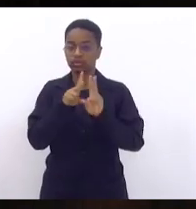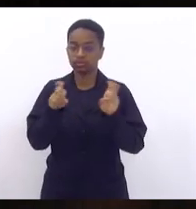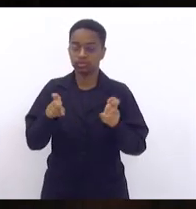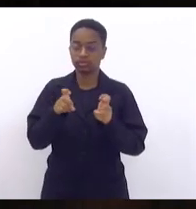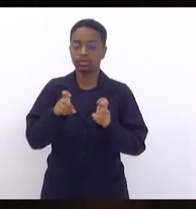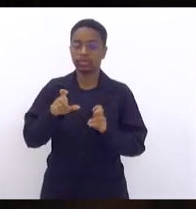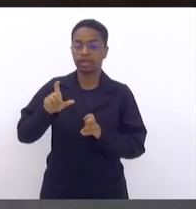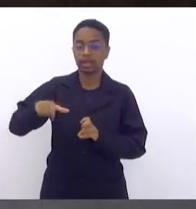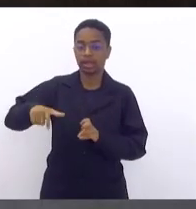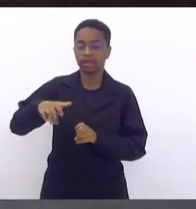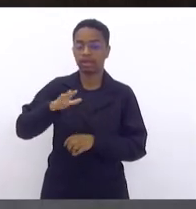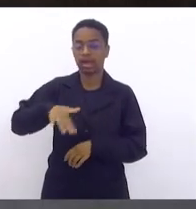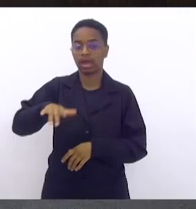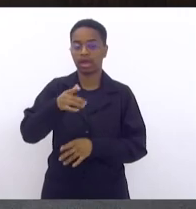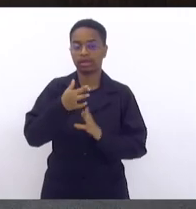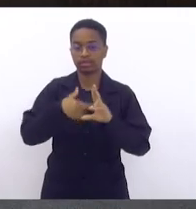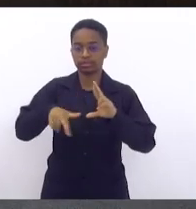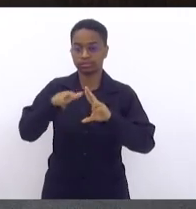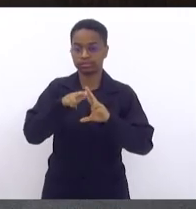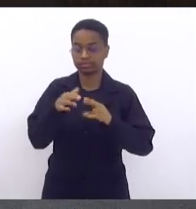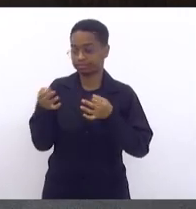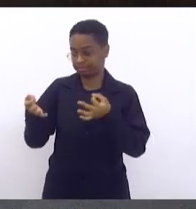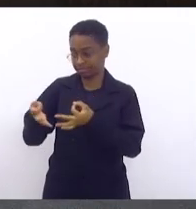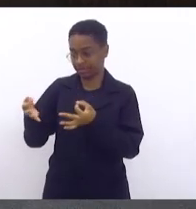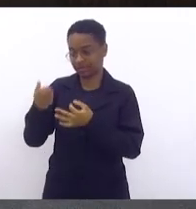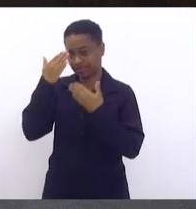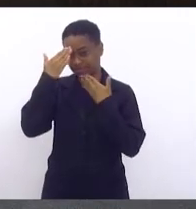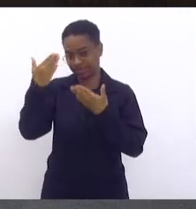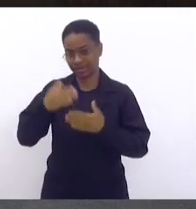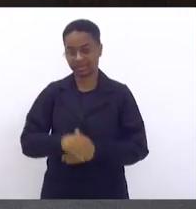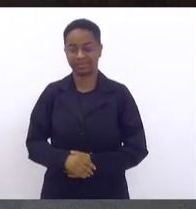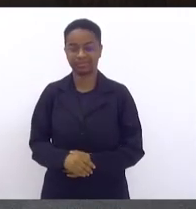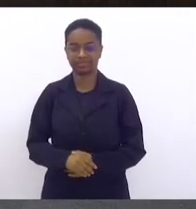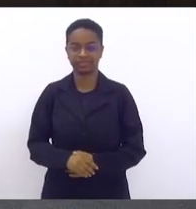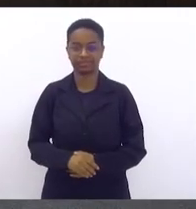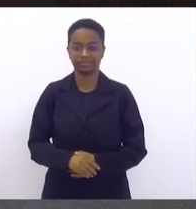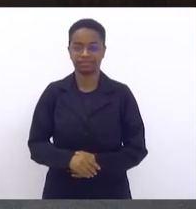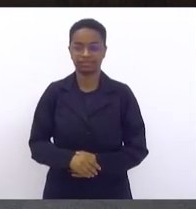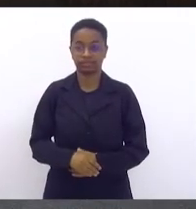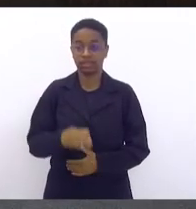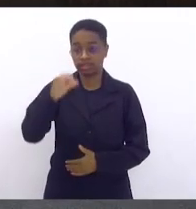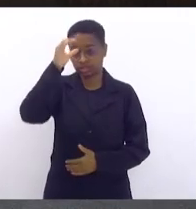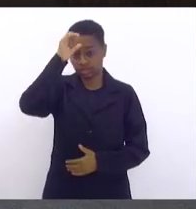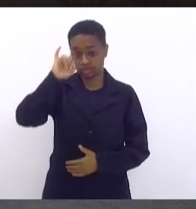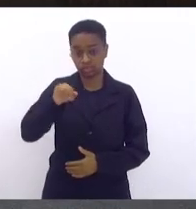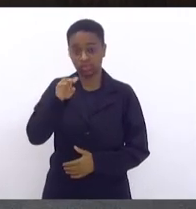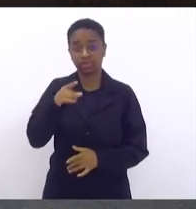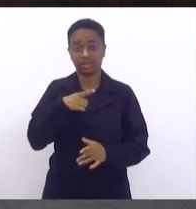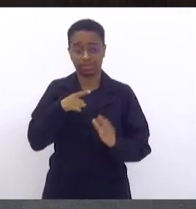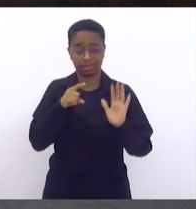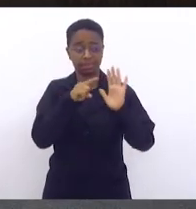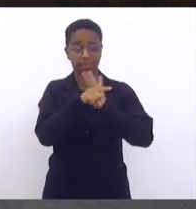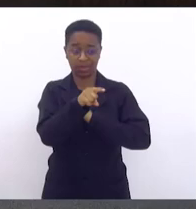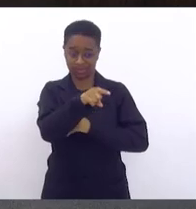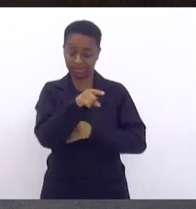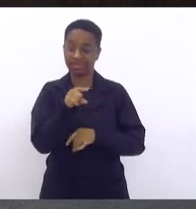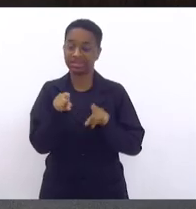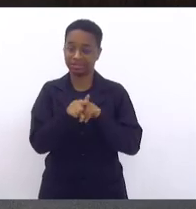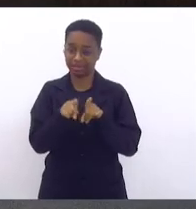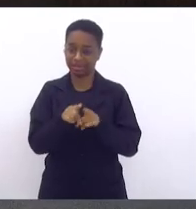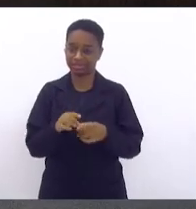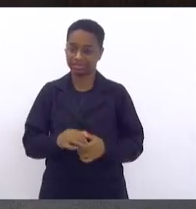reciclagem perfeito muito obrigada Valéria te ajudem pergunta para você aqui também